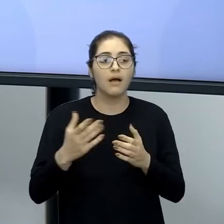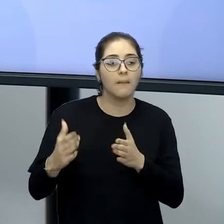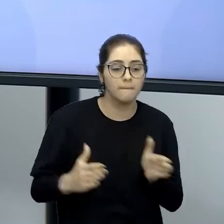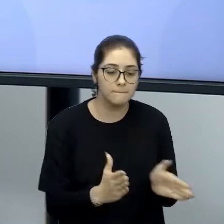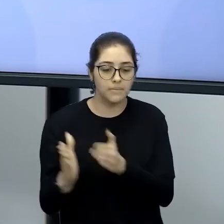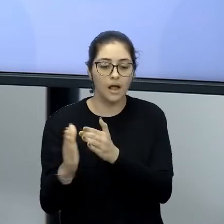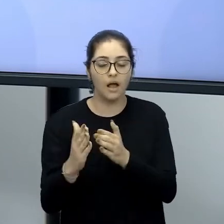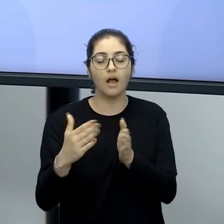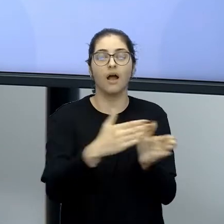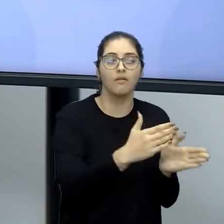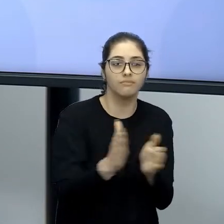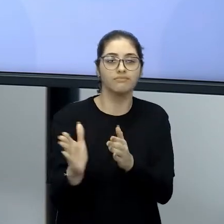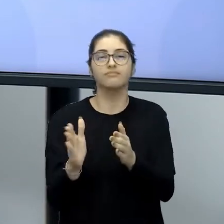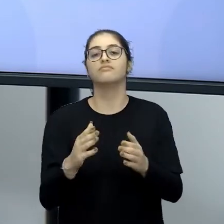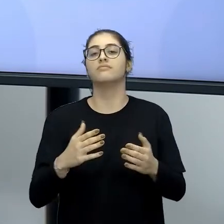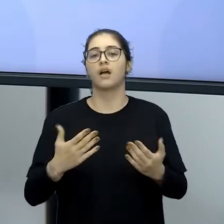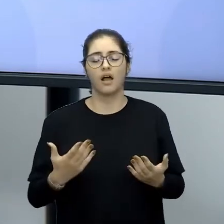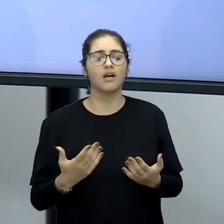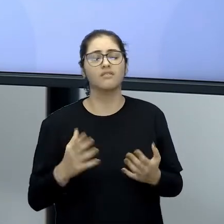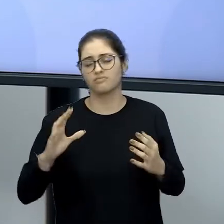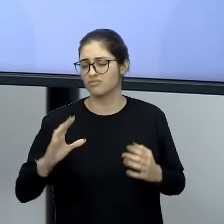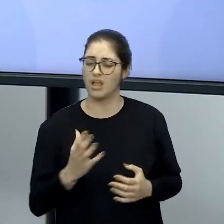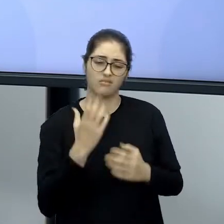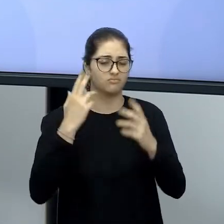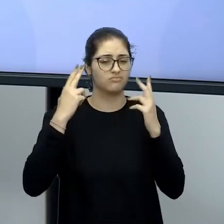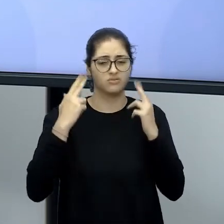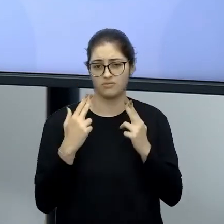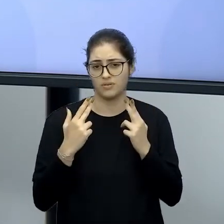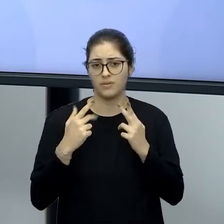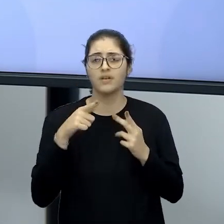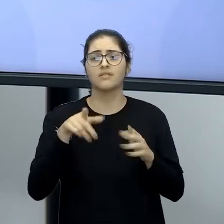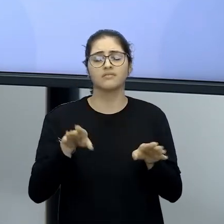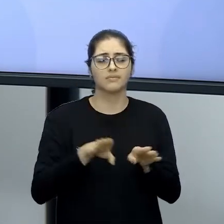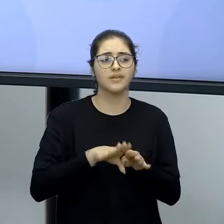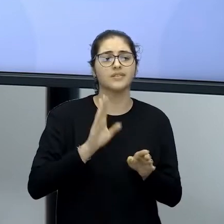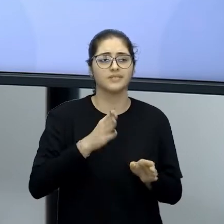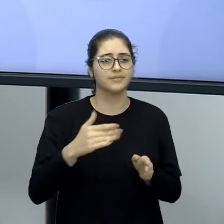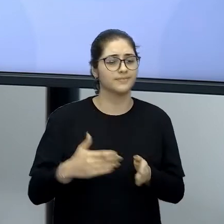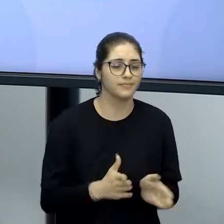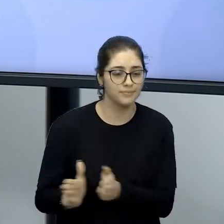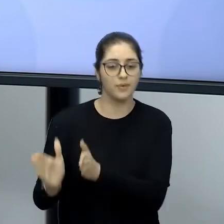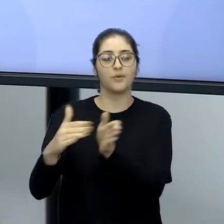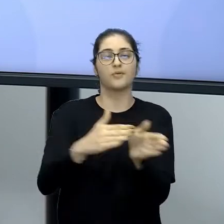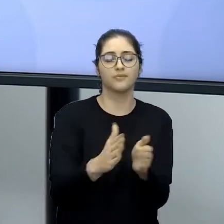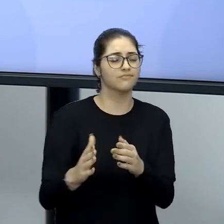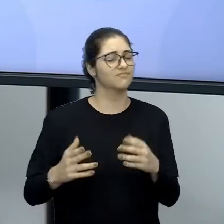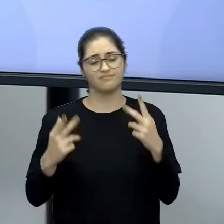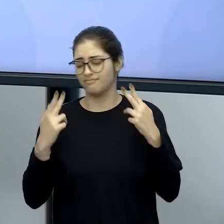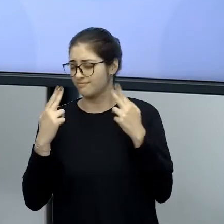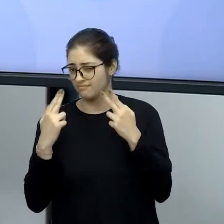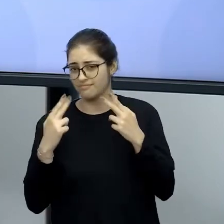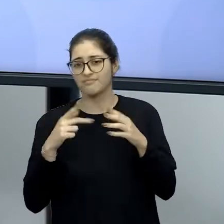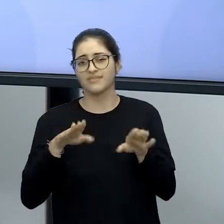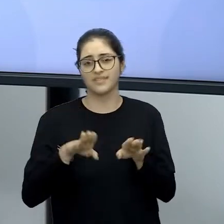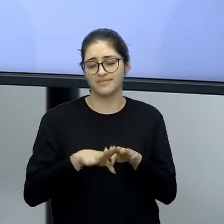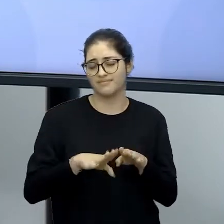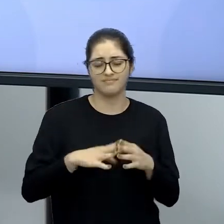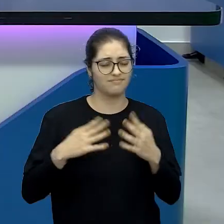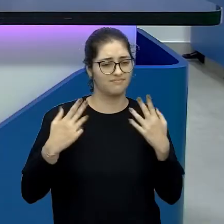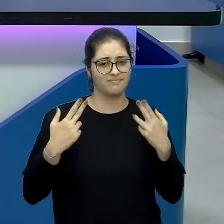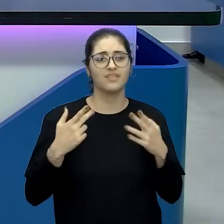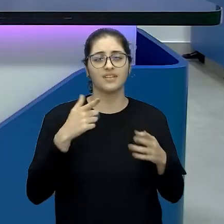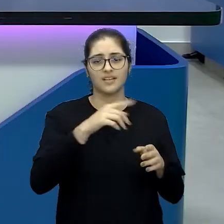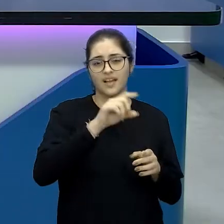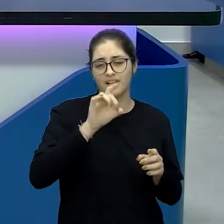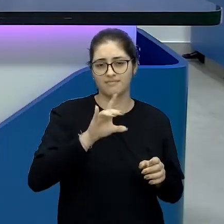isso acontece, o meu projeto de vida foi alterado aí no decorrer, o seu deve ter sido também Sim. alterado no decorrer aí da sua